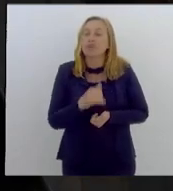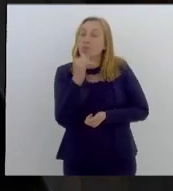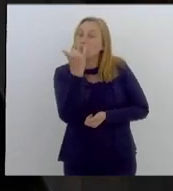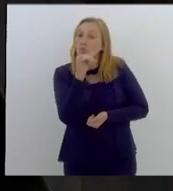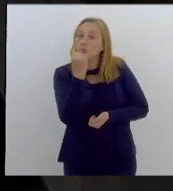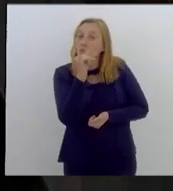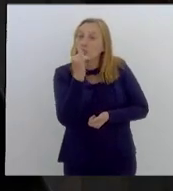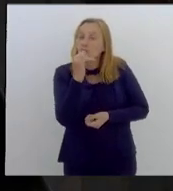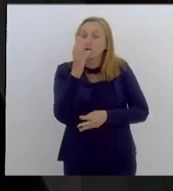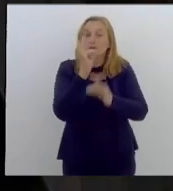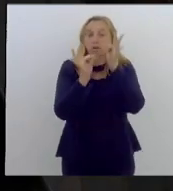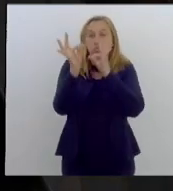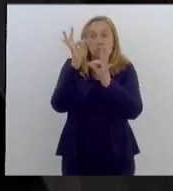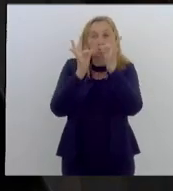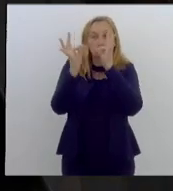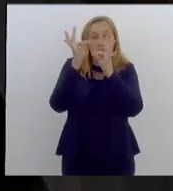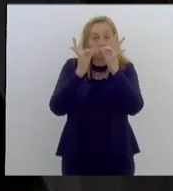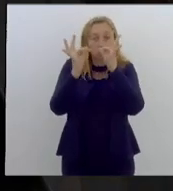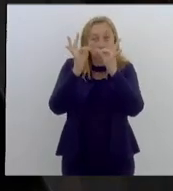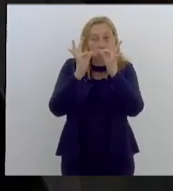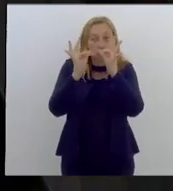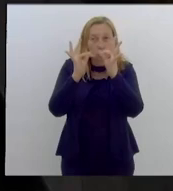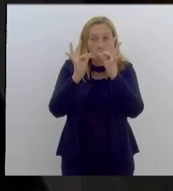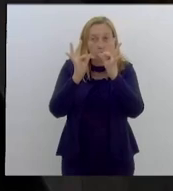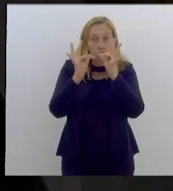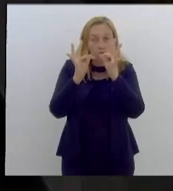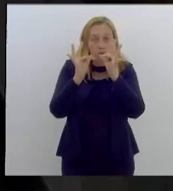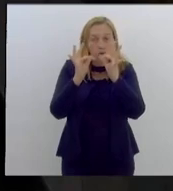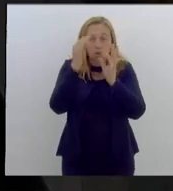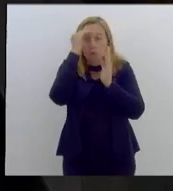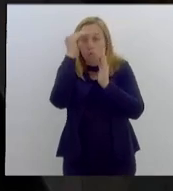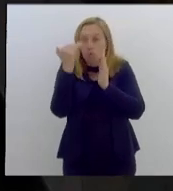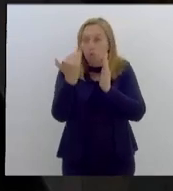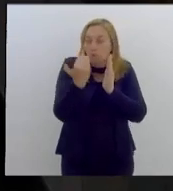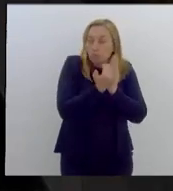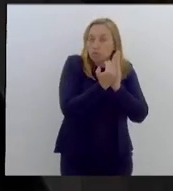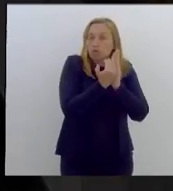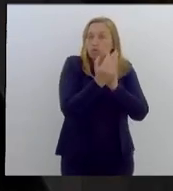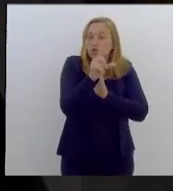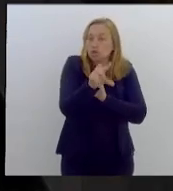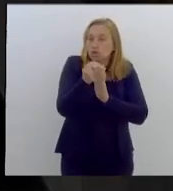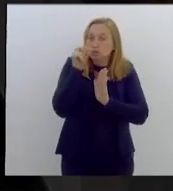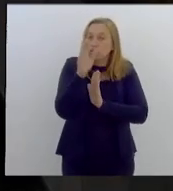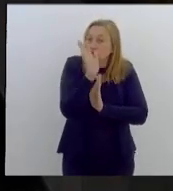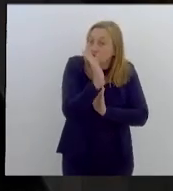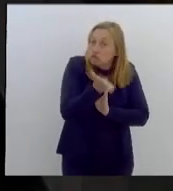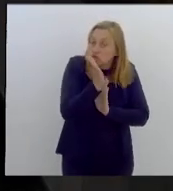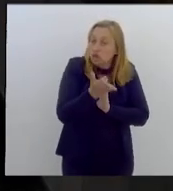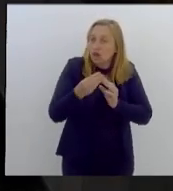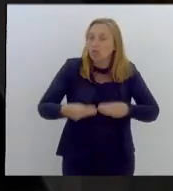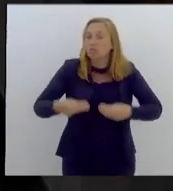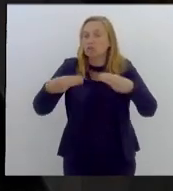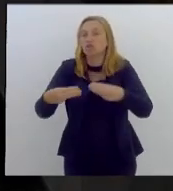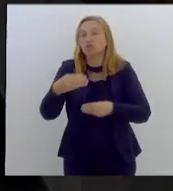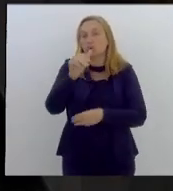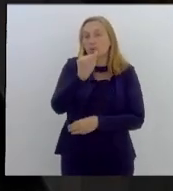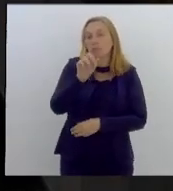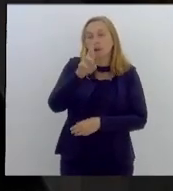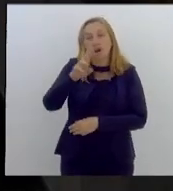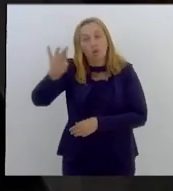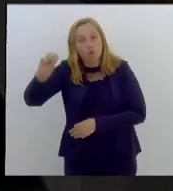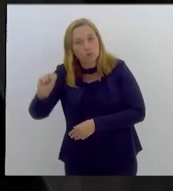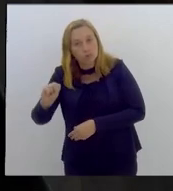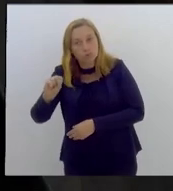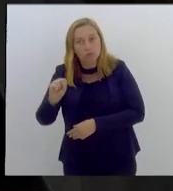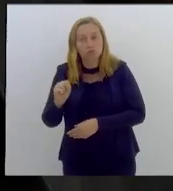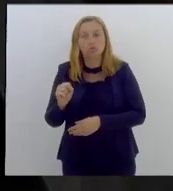energia e telecomunicações, cumprir o que decidiu já o ministro Barroso